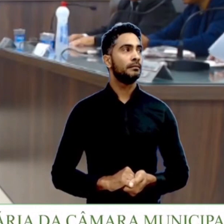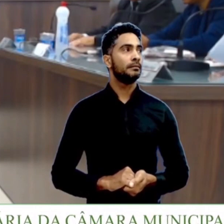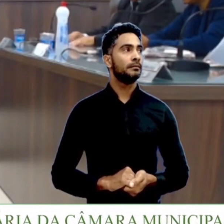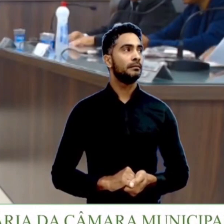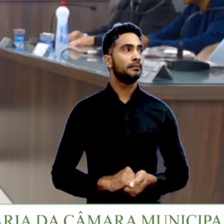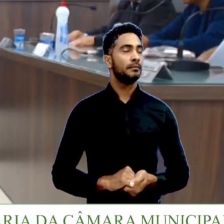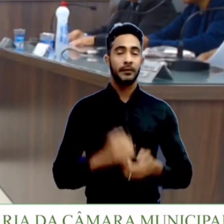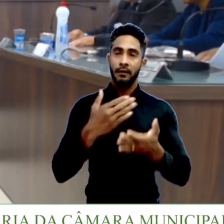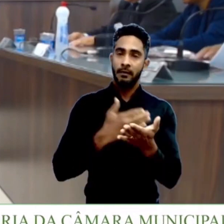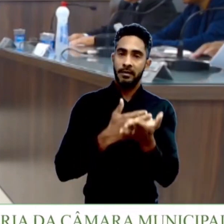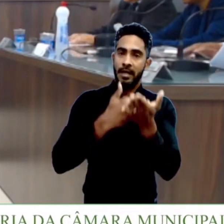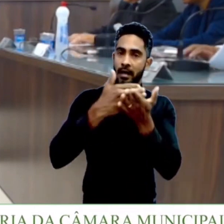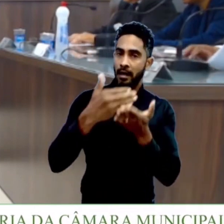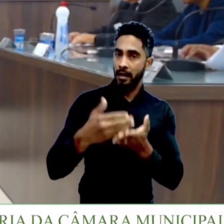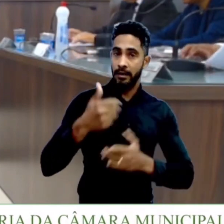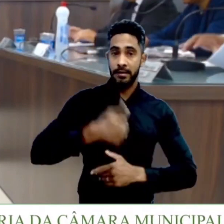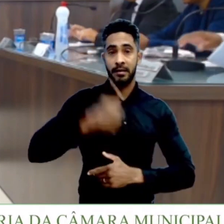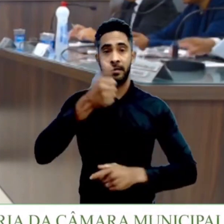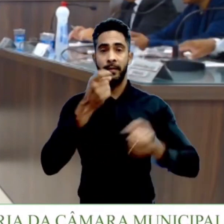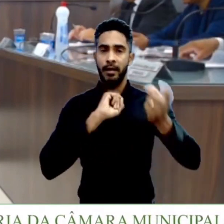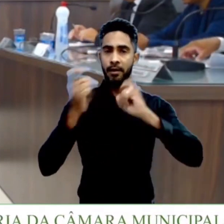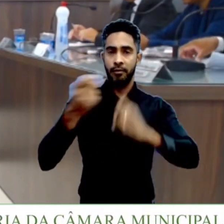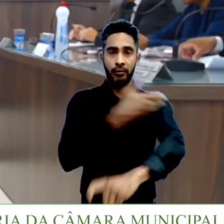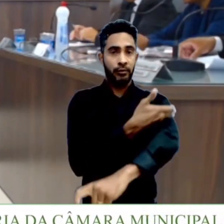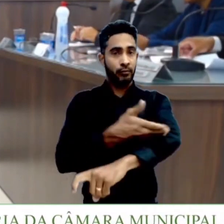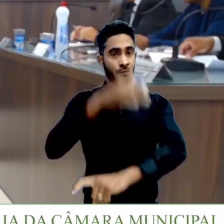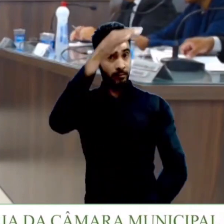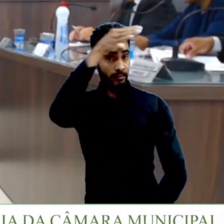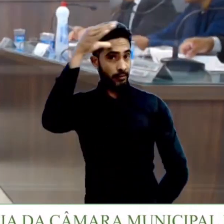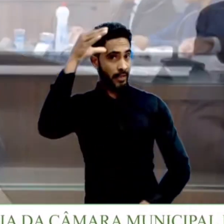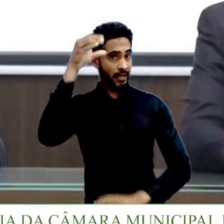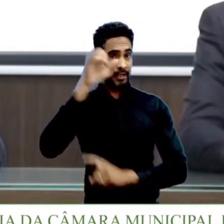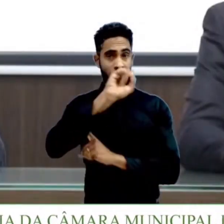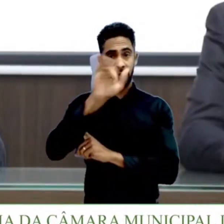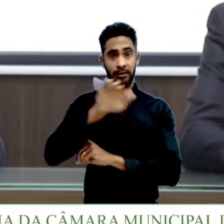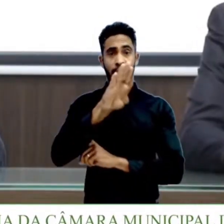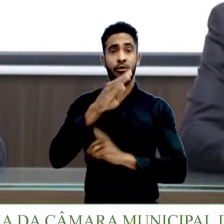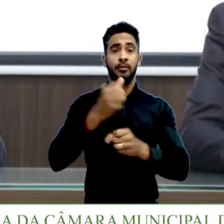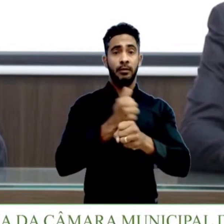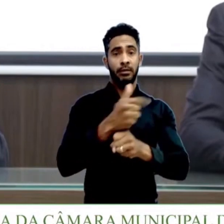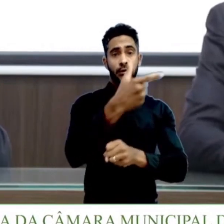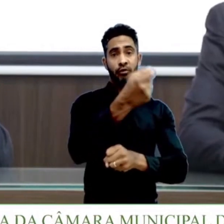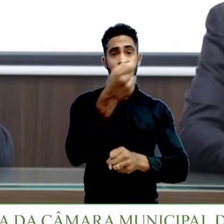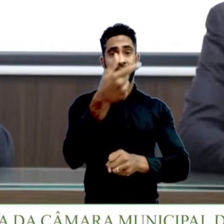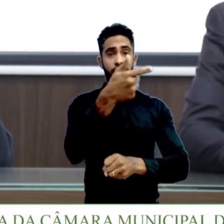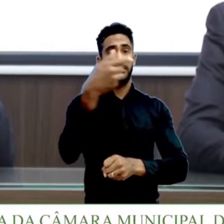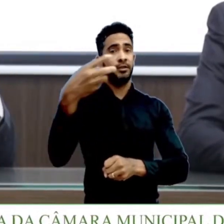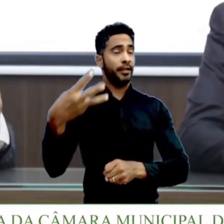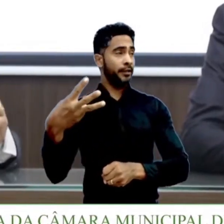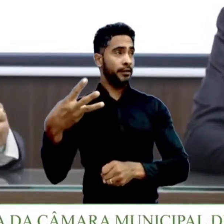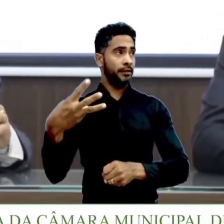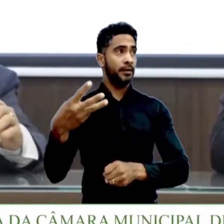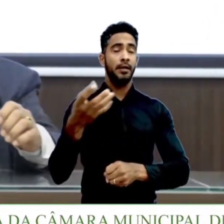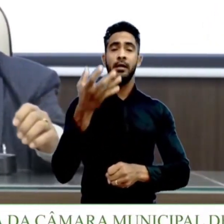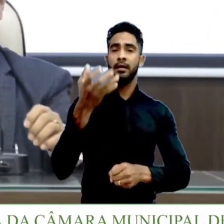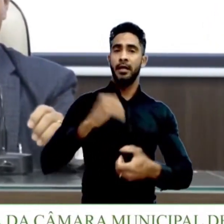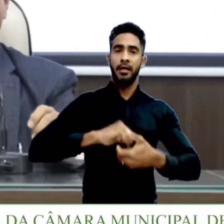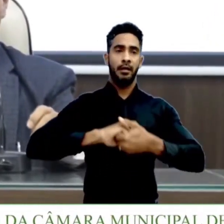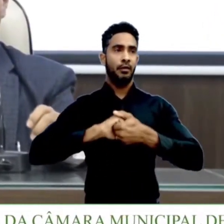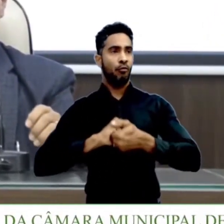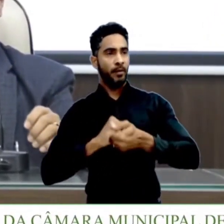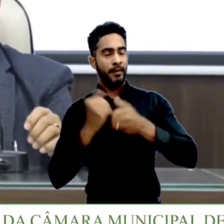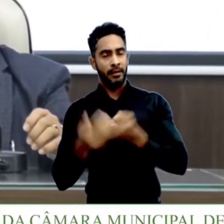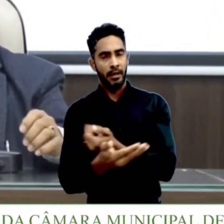Vamos dar início a nossa primeira reunião ordinária do ano 2023. Queria cumprimentar